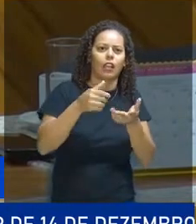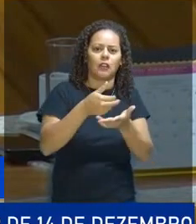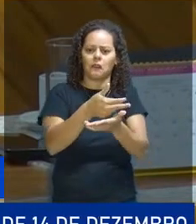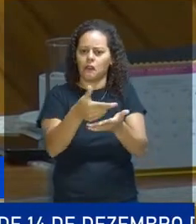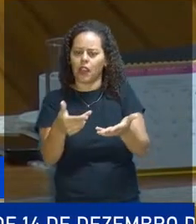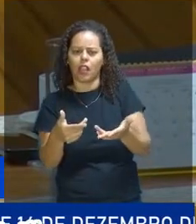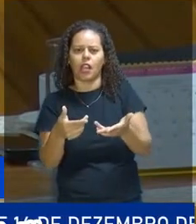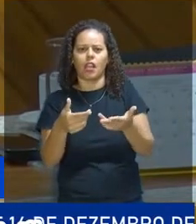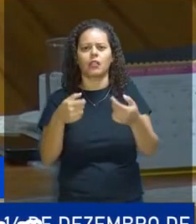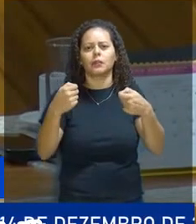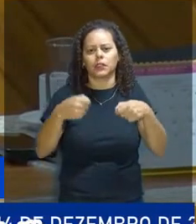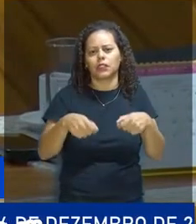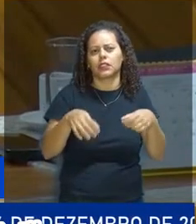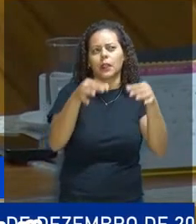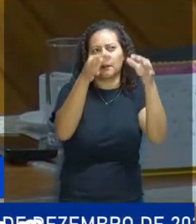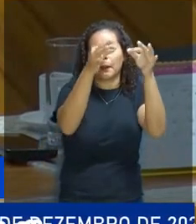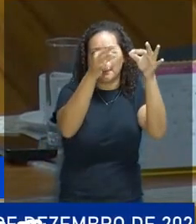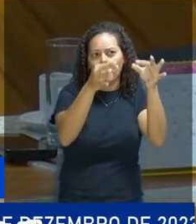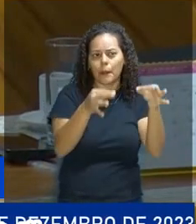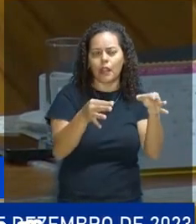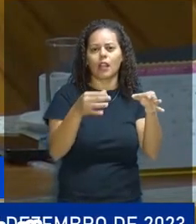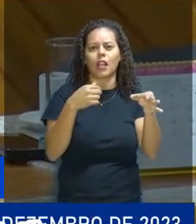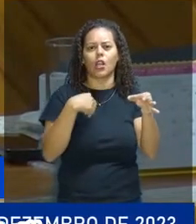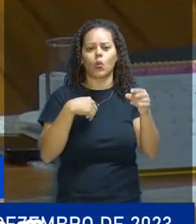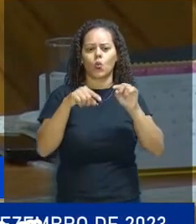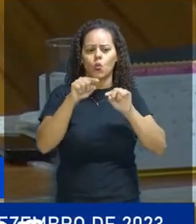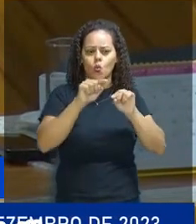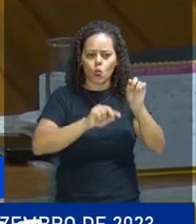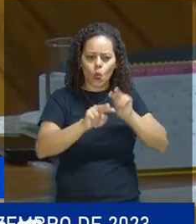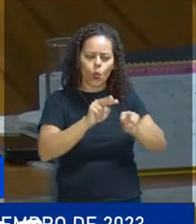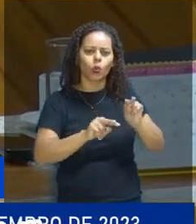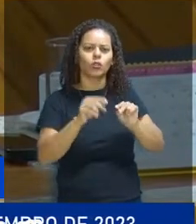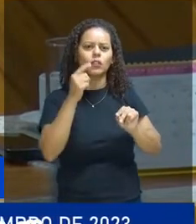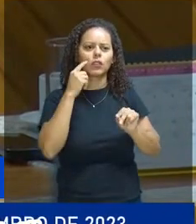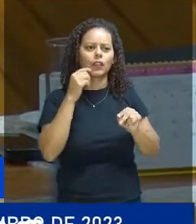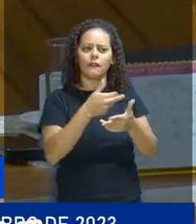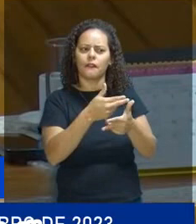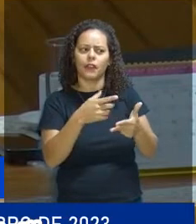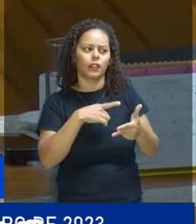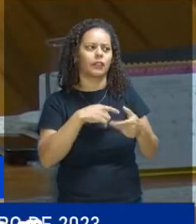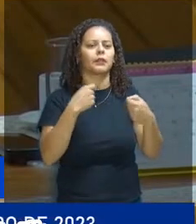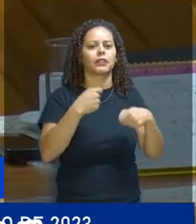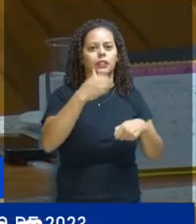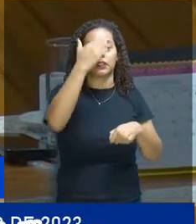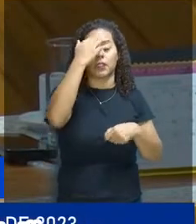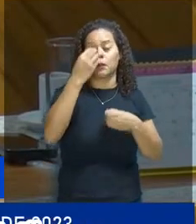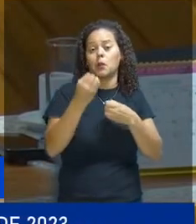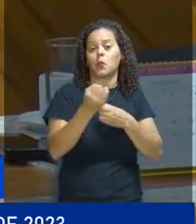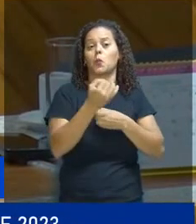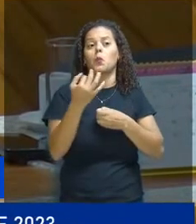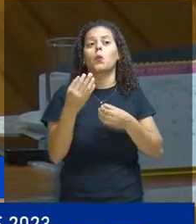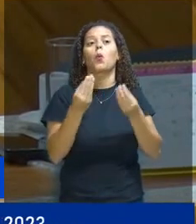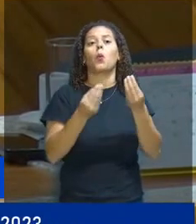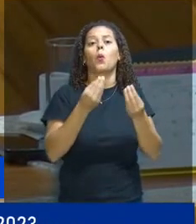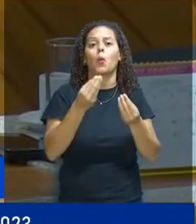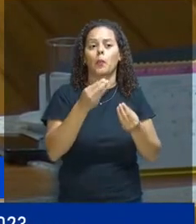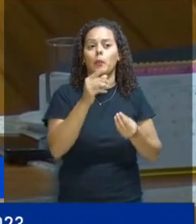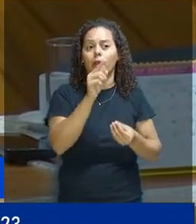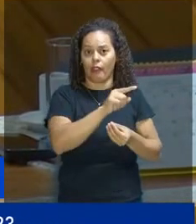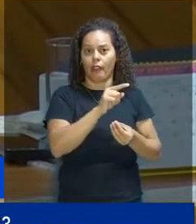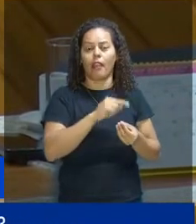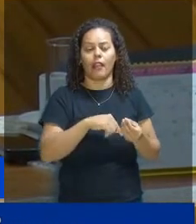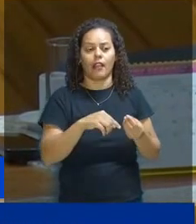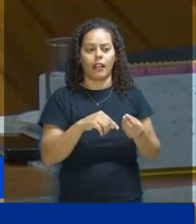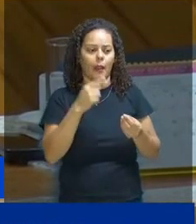que, nos gastos com publicidade, consultoria e pesquisa de opinião, os respectivos documentos fiscais